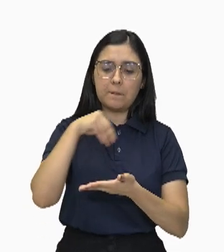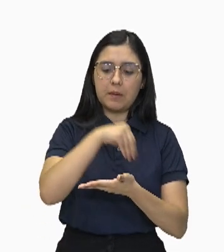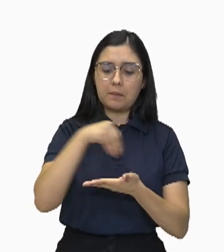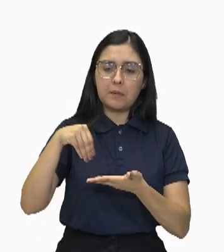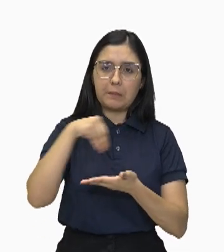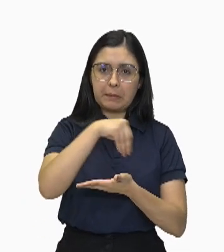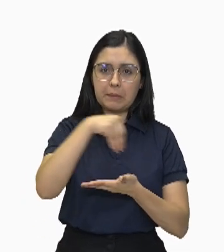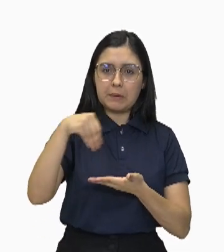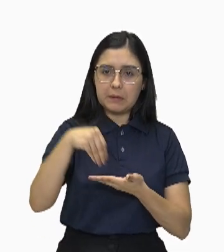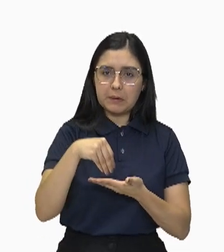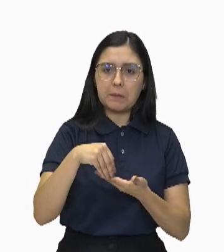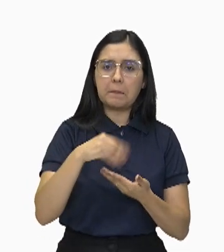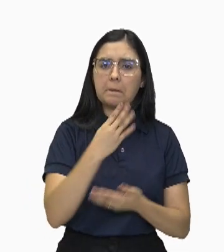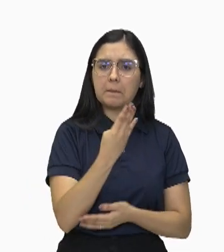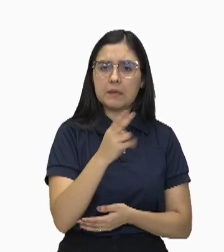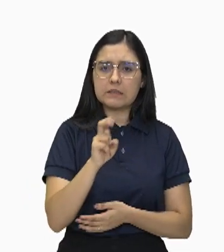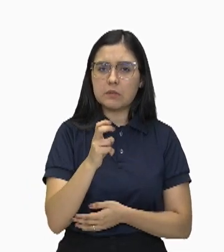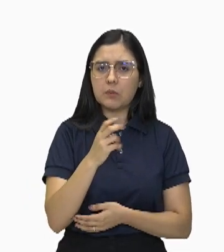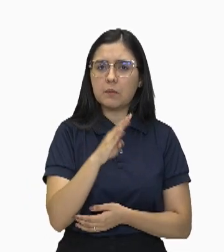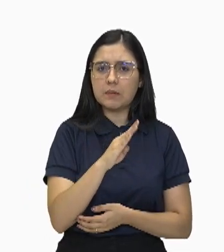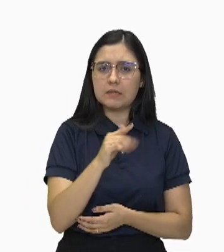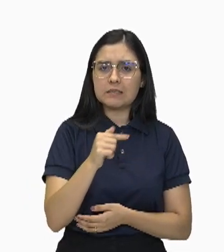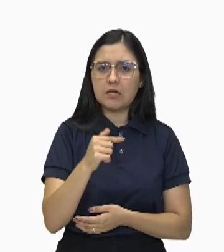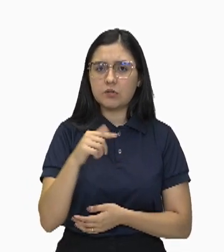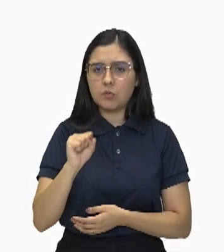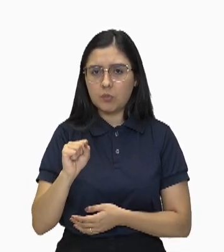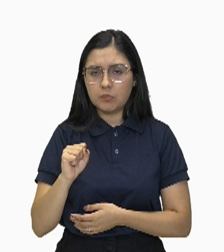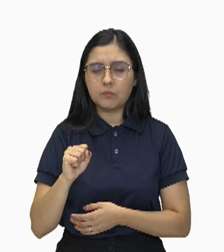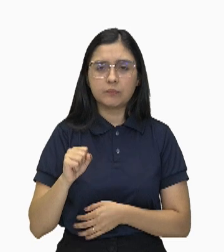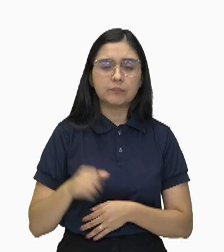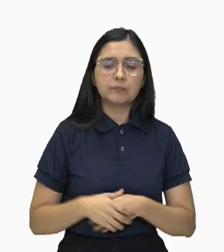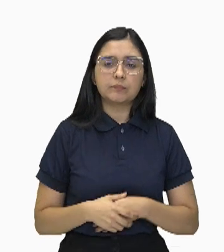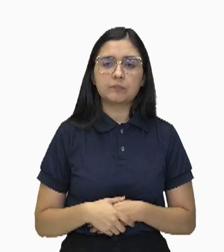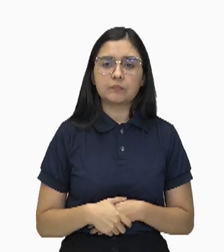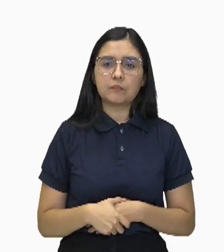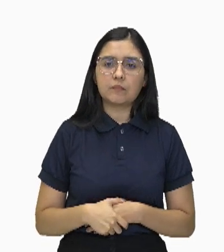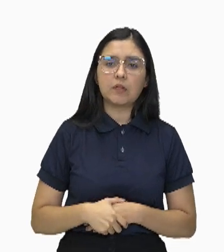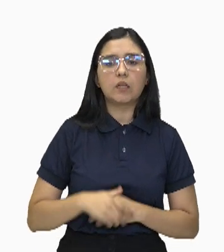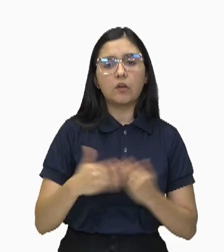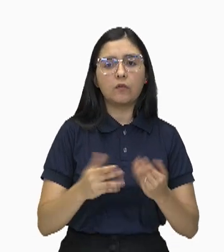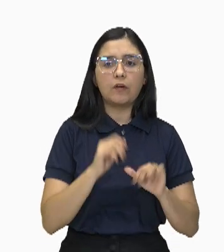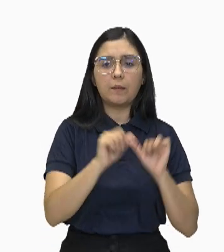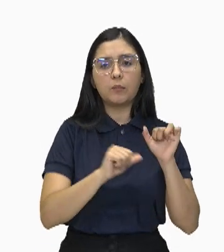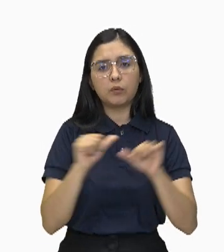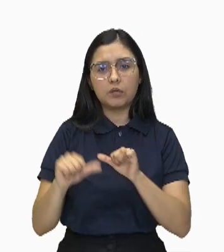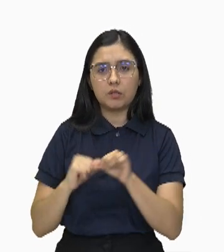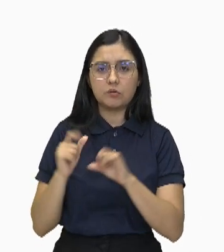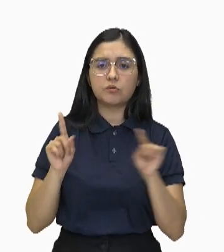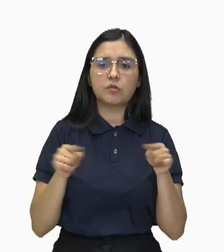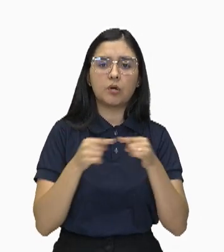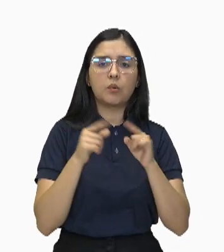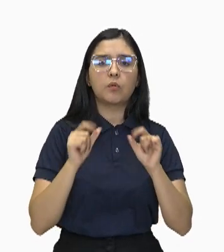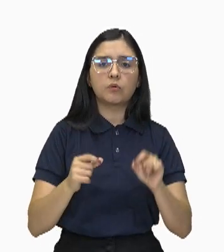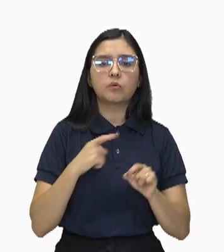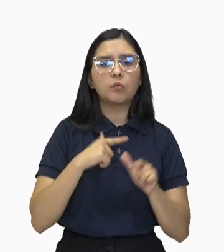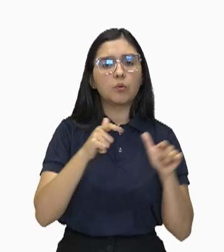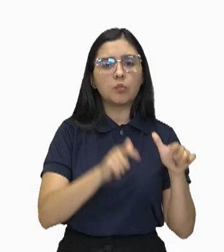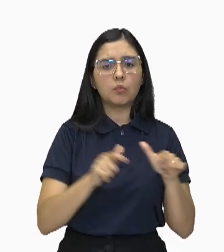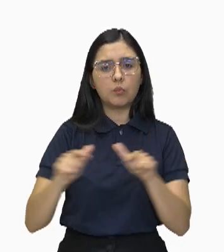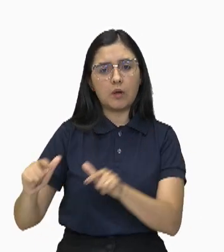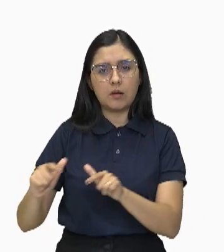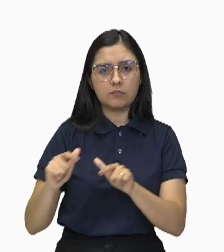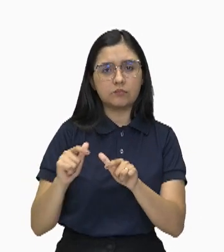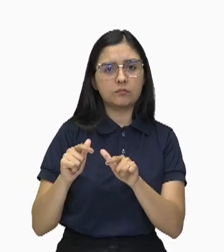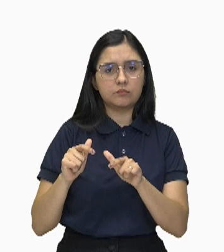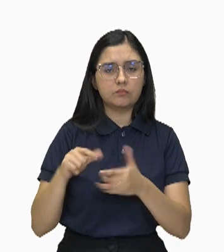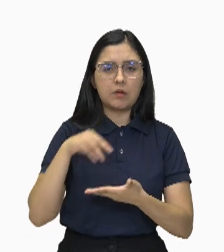ir chamando B5, B6, B7, B8. E assim vou mudando conforme o endereço ali da casa,